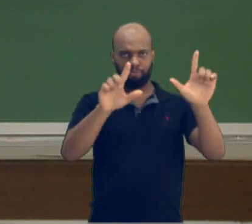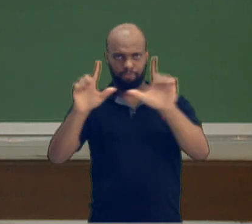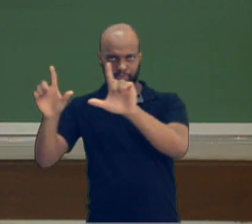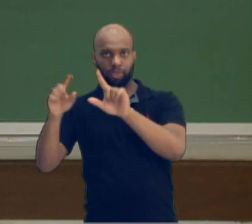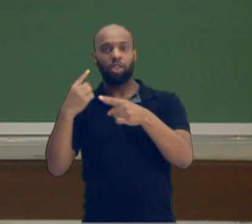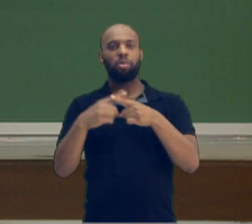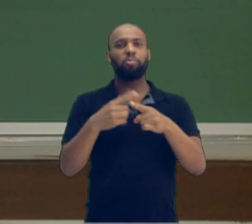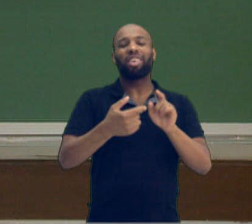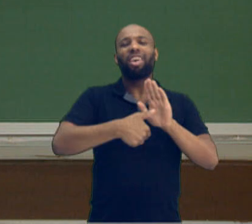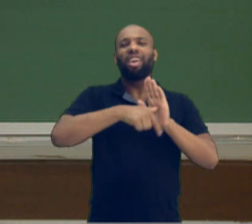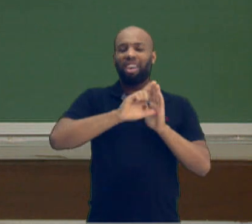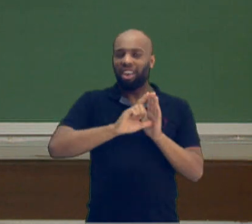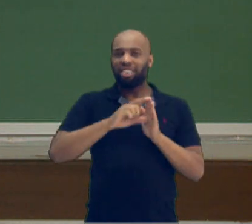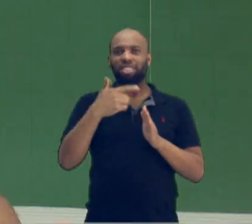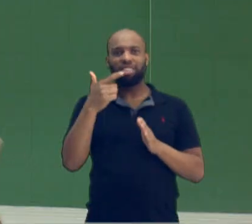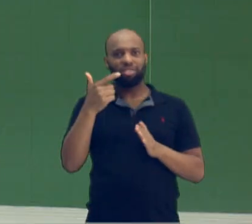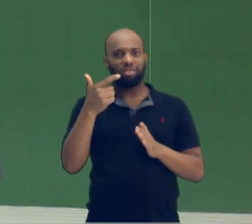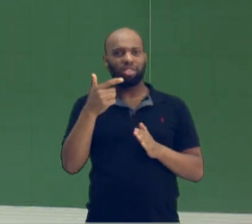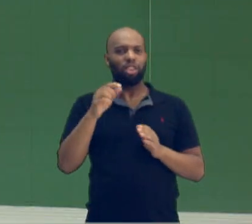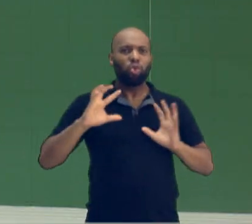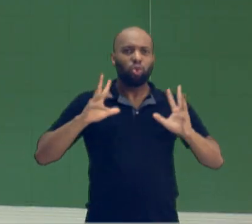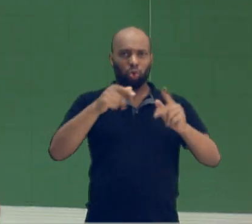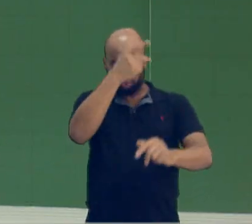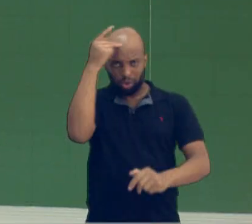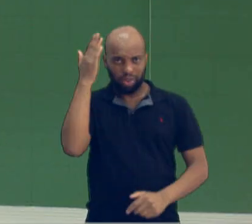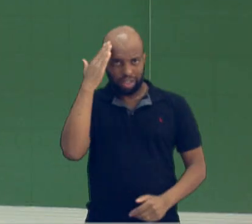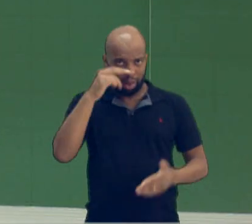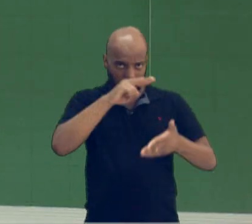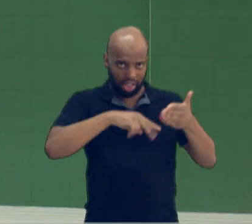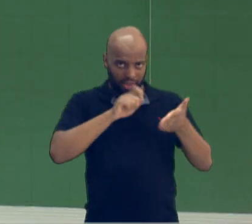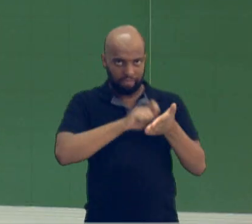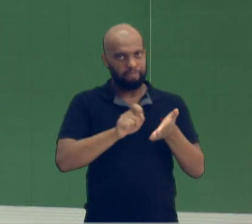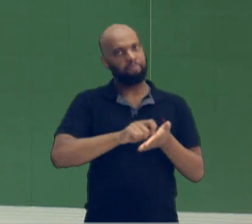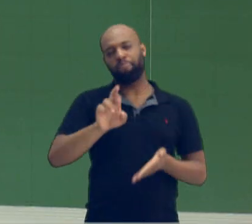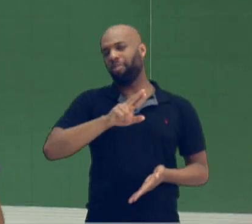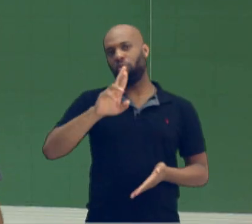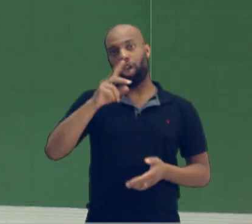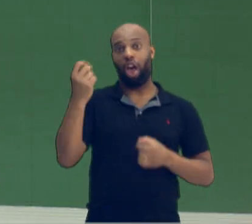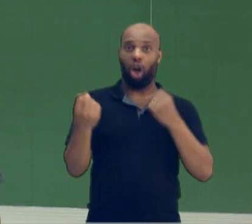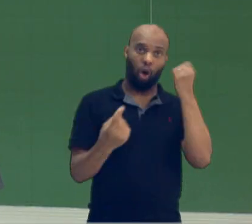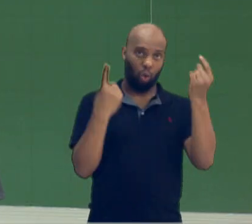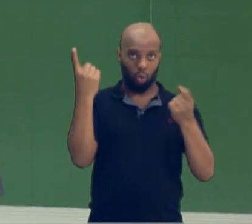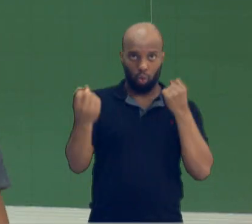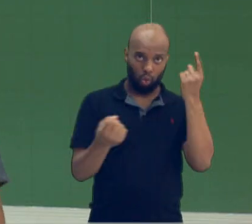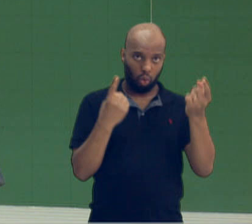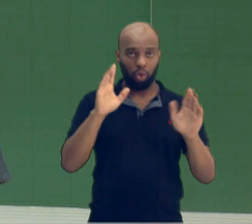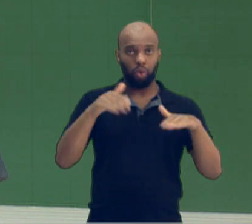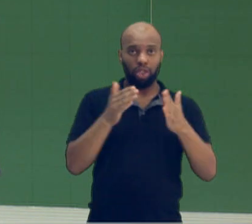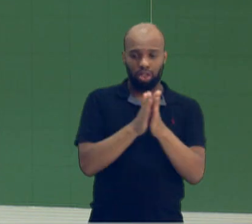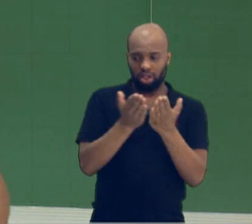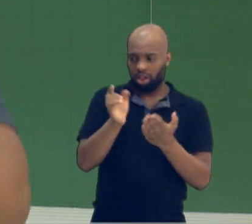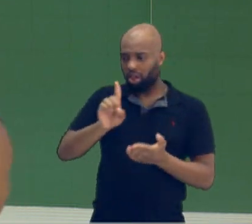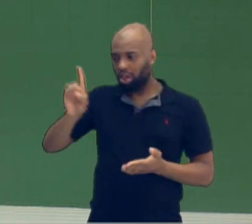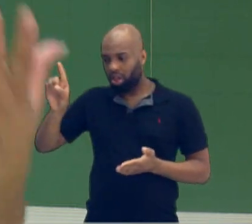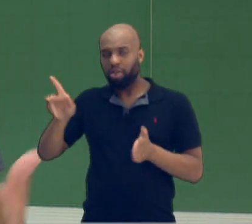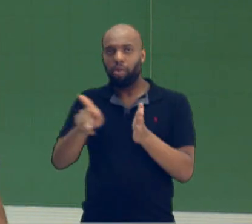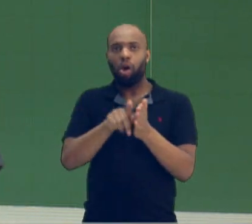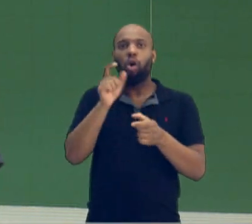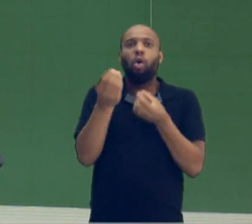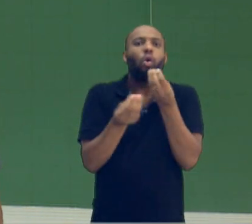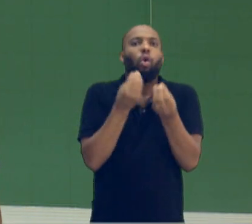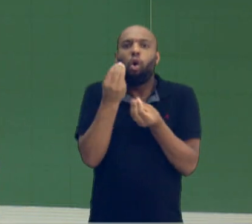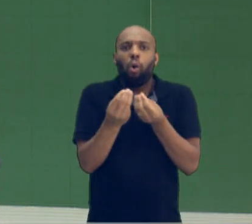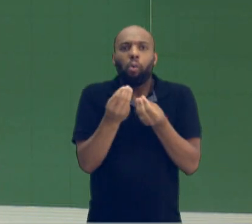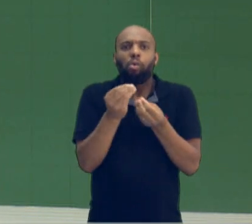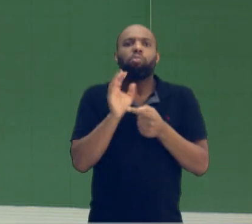todos sabiam ler e escrever, né? Então trazia os dogmas da igreja, né, o conhecimento da Bíblia, das passagens, de forma